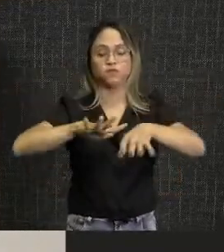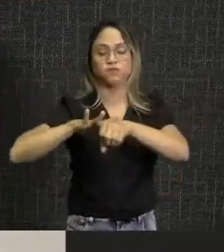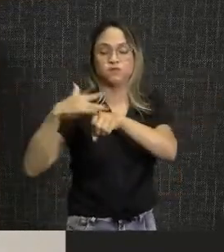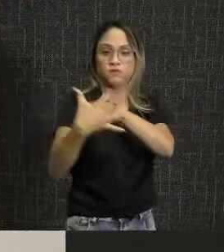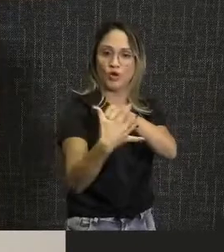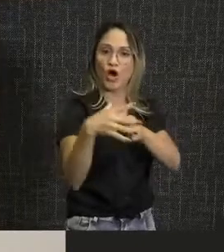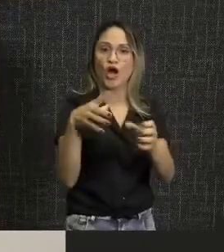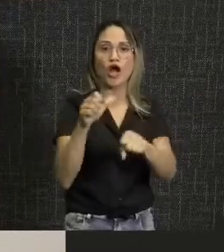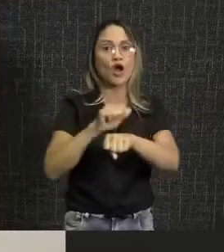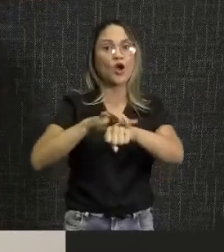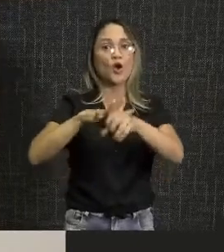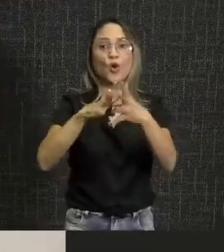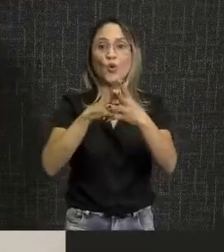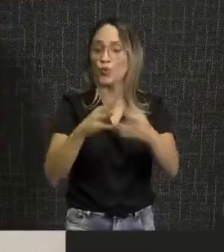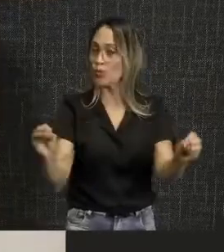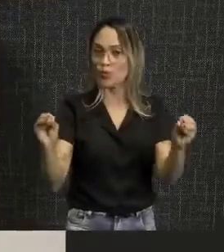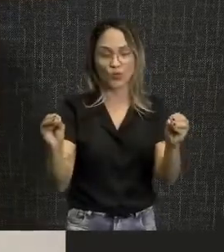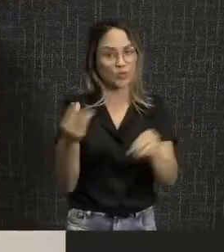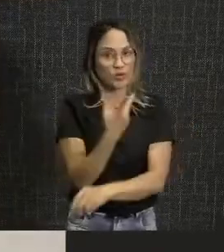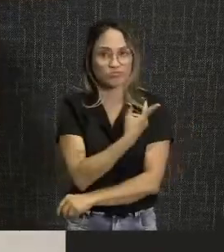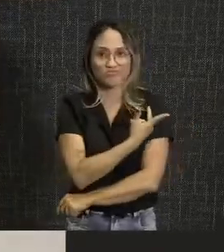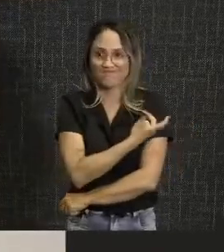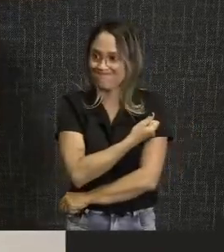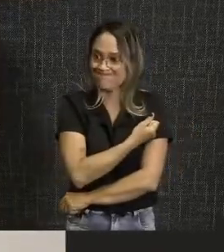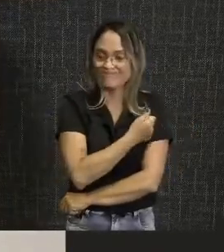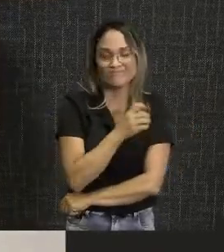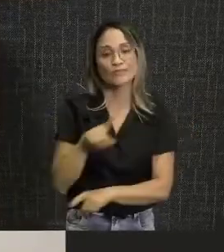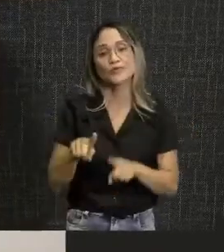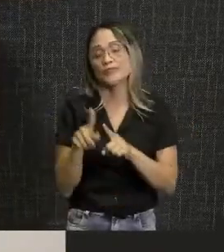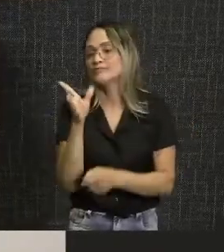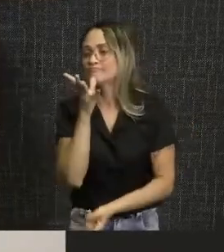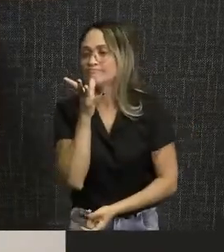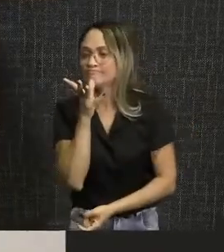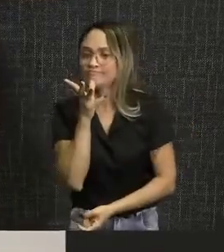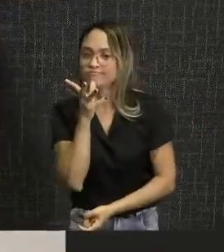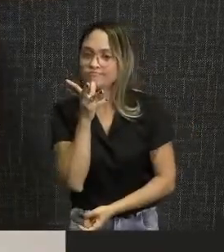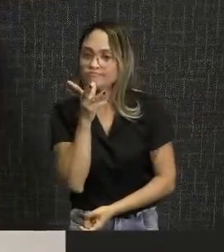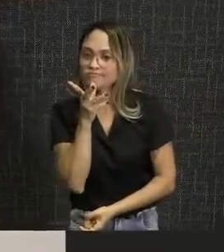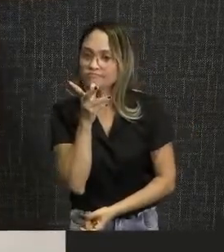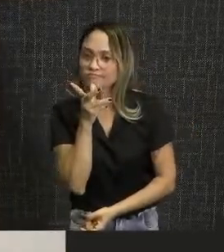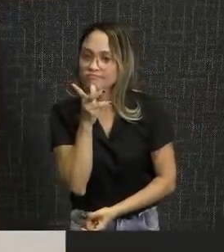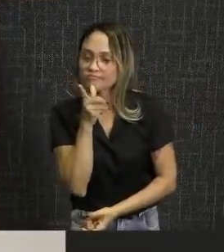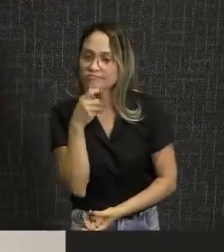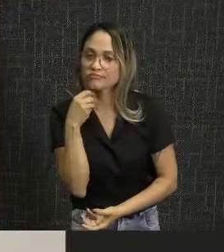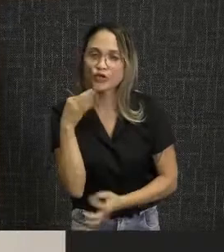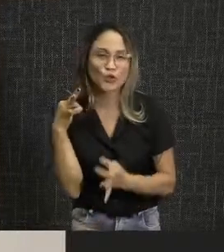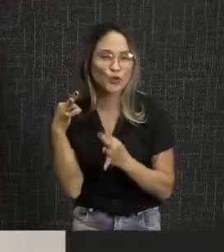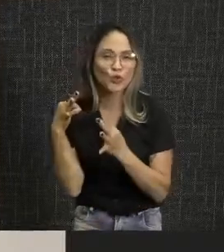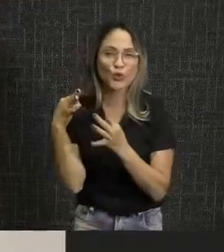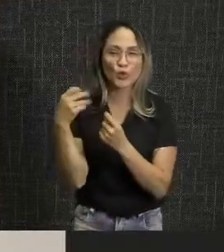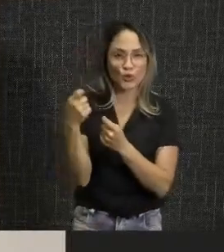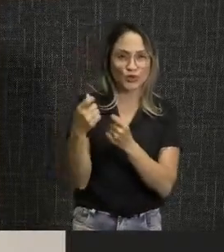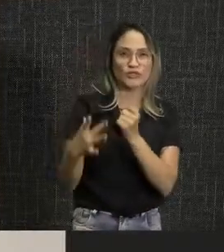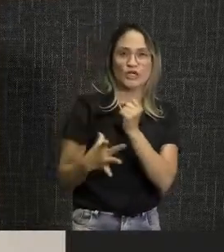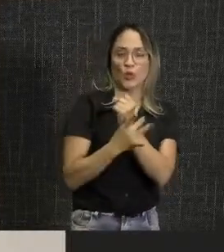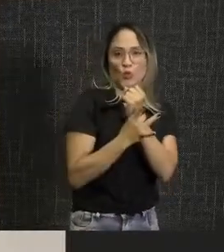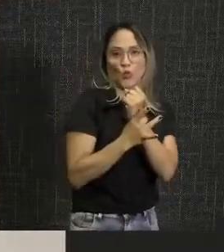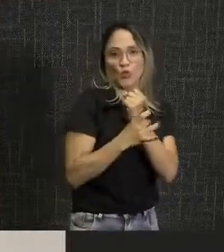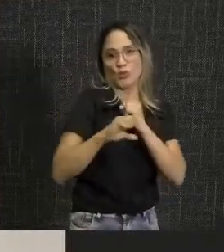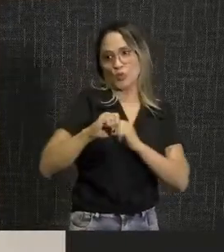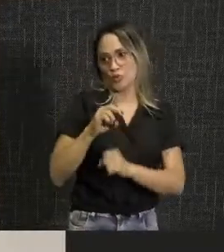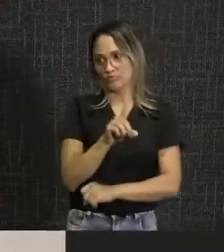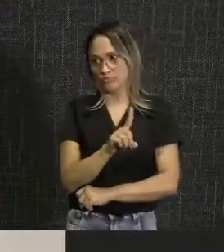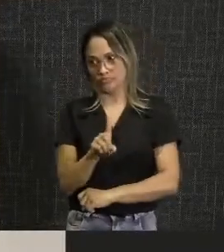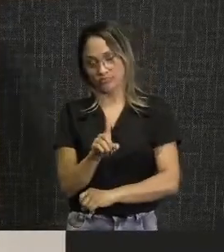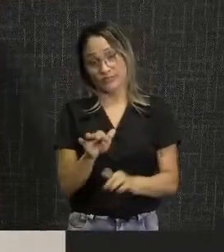a vacinação, e demora, a logística de uma vacinação não é trivial, deixar todo mundo imune não é uma coisa muito